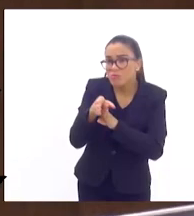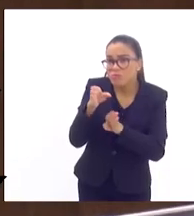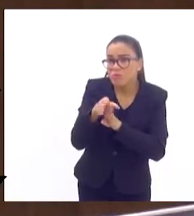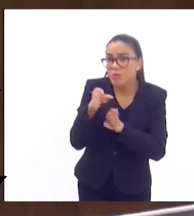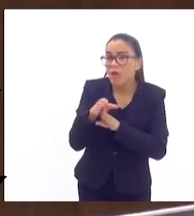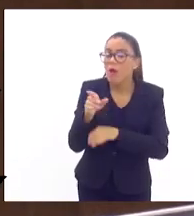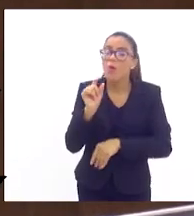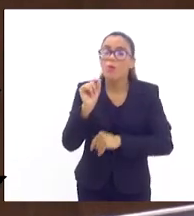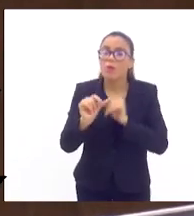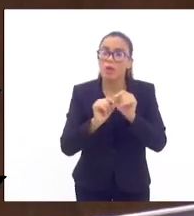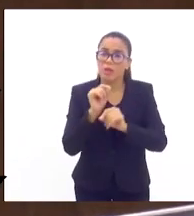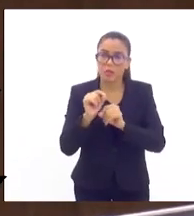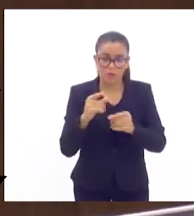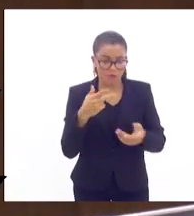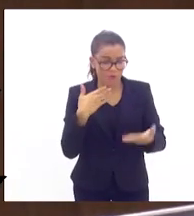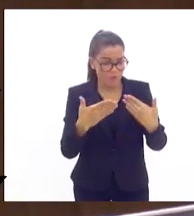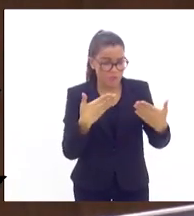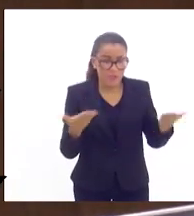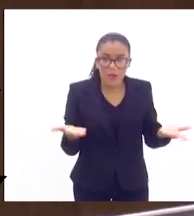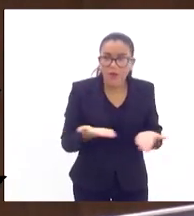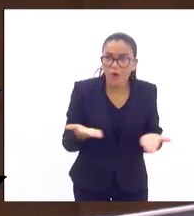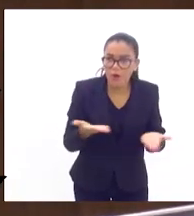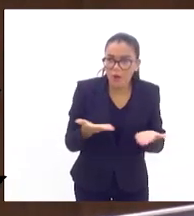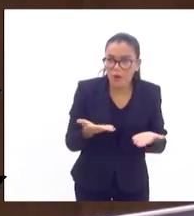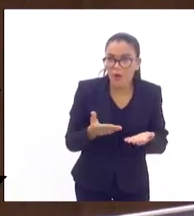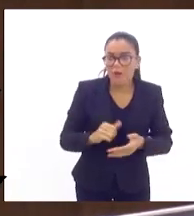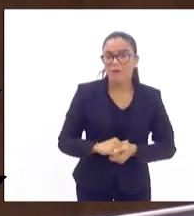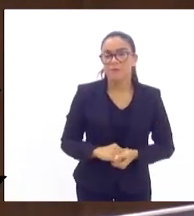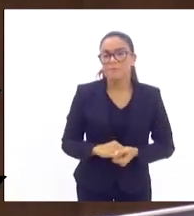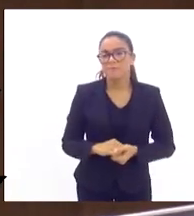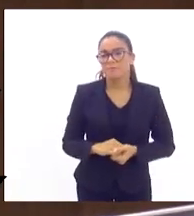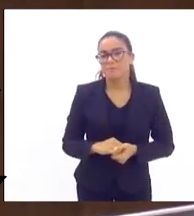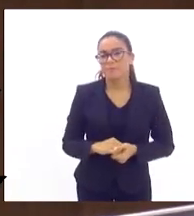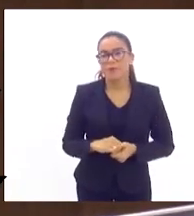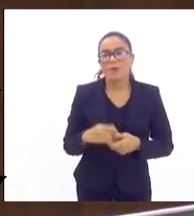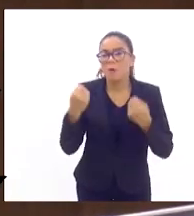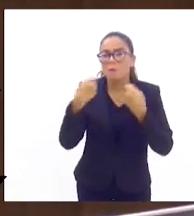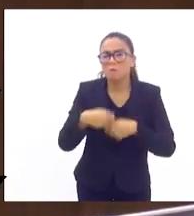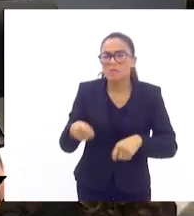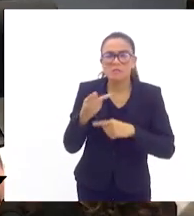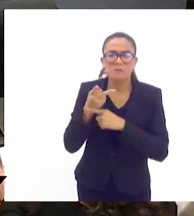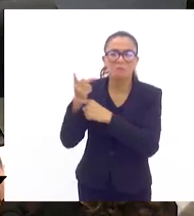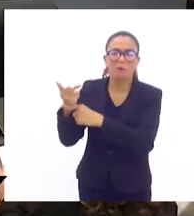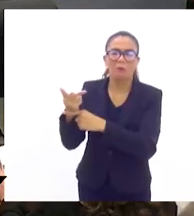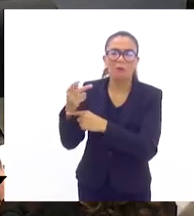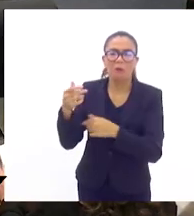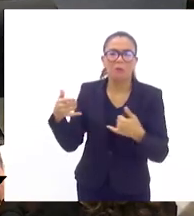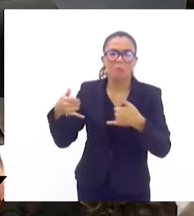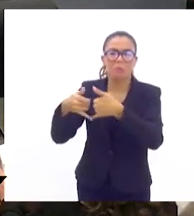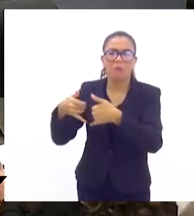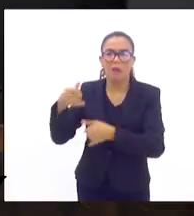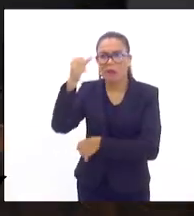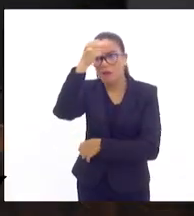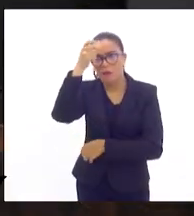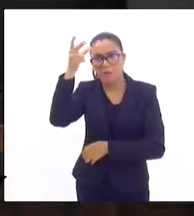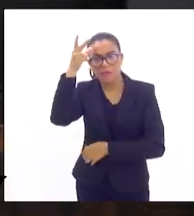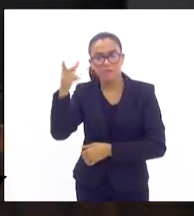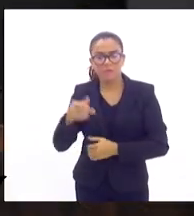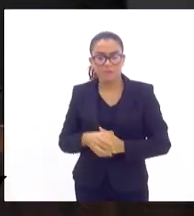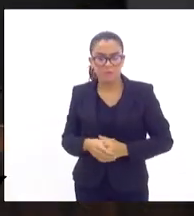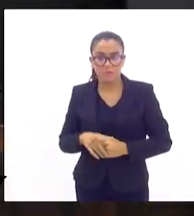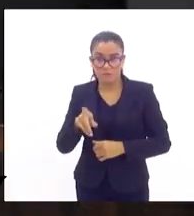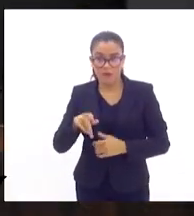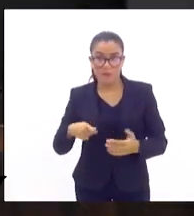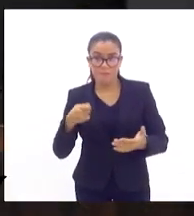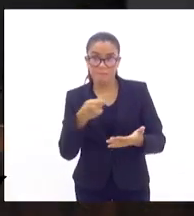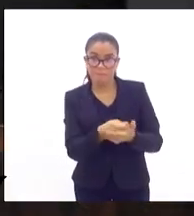aquilo que nós estamos falando aqui, que é o que a legislação exige. Não, e a não precisa ele procurar a prefeitura. A empresa vai arcar com a questão do serviço para poder